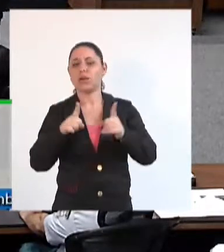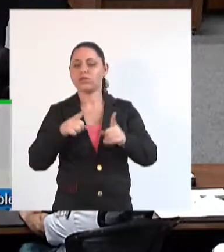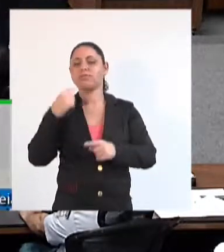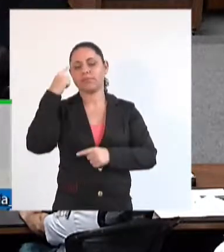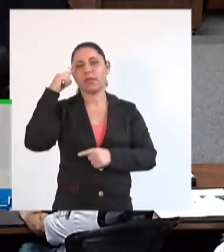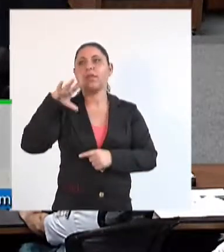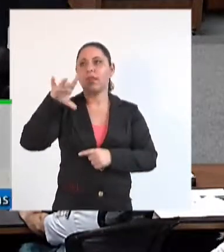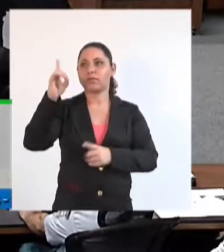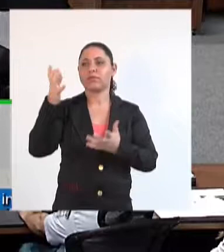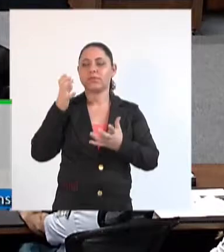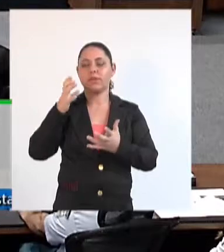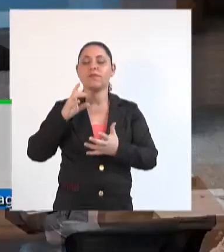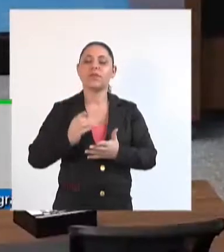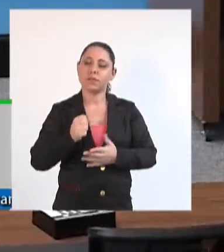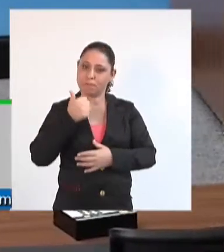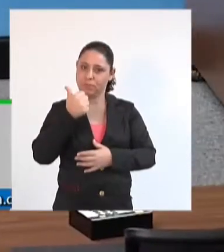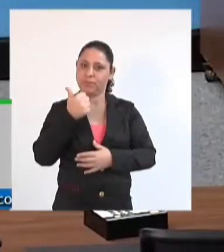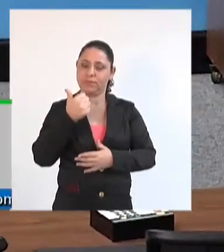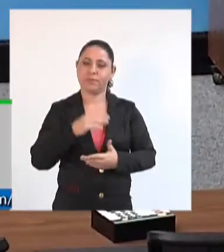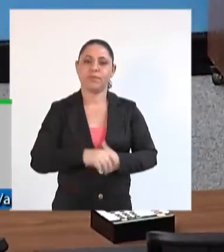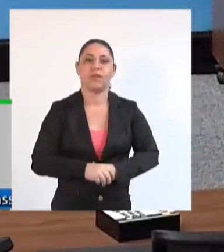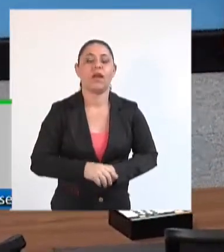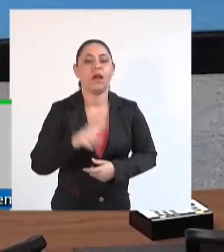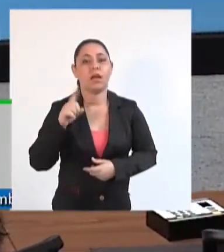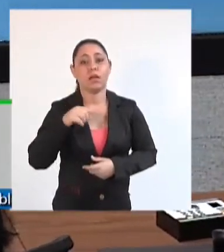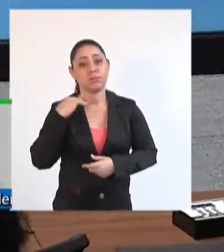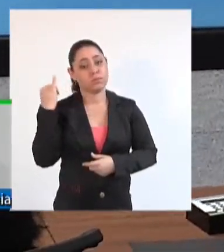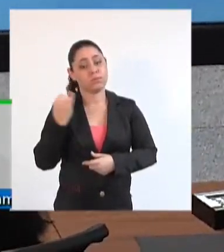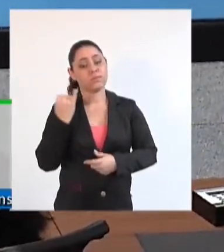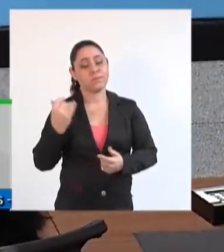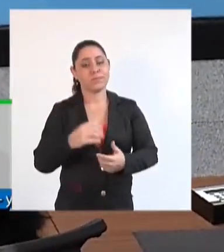vai ser, né? Então, isso é importantíssimo.